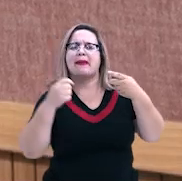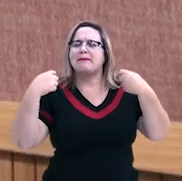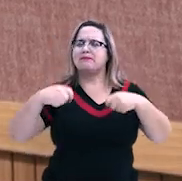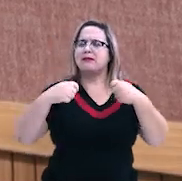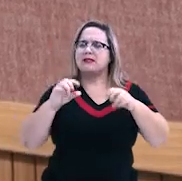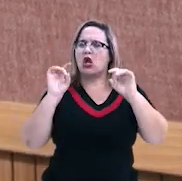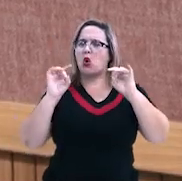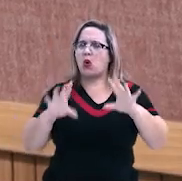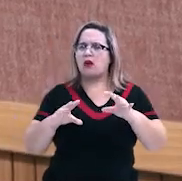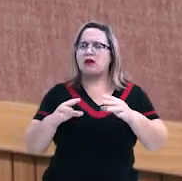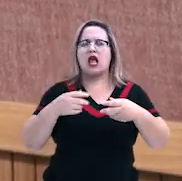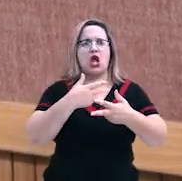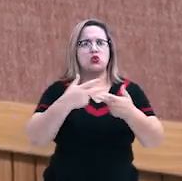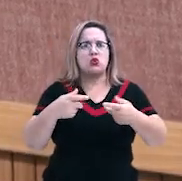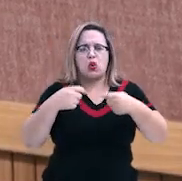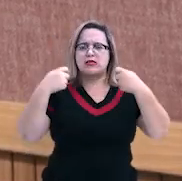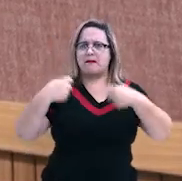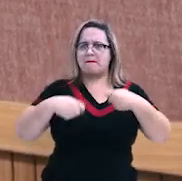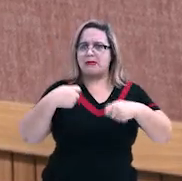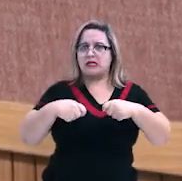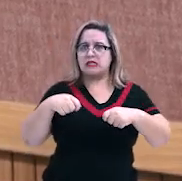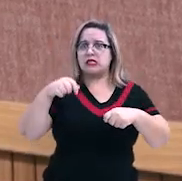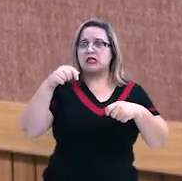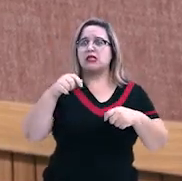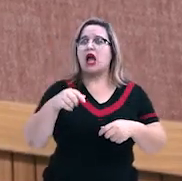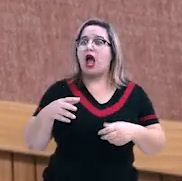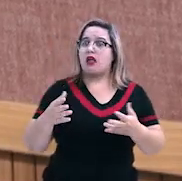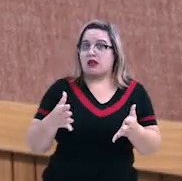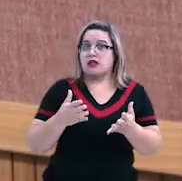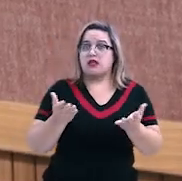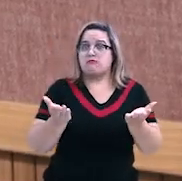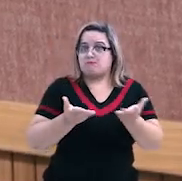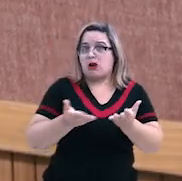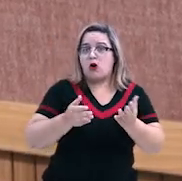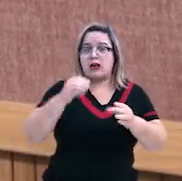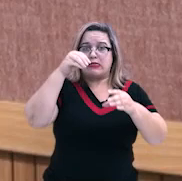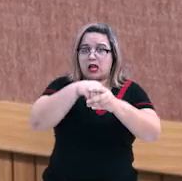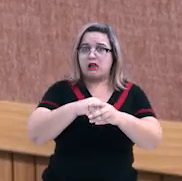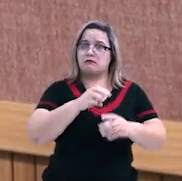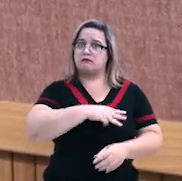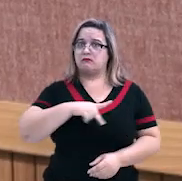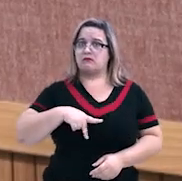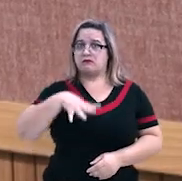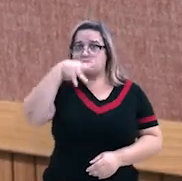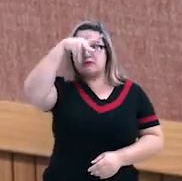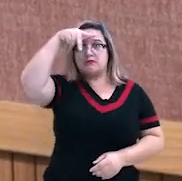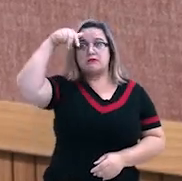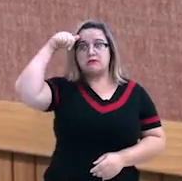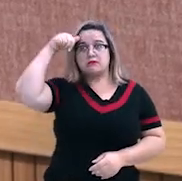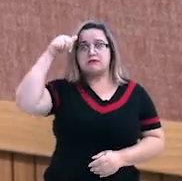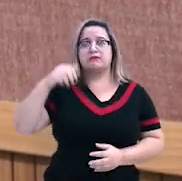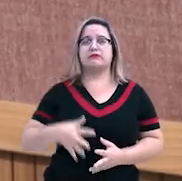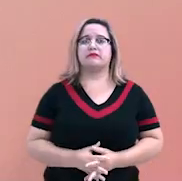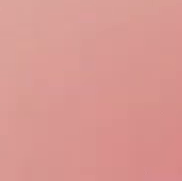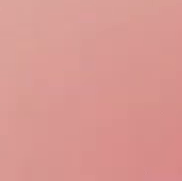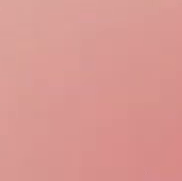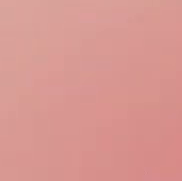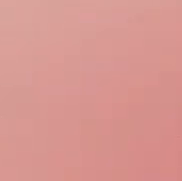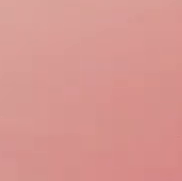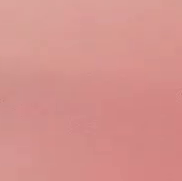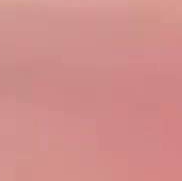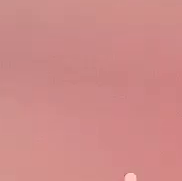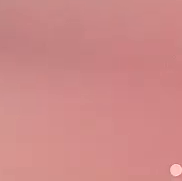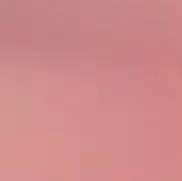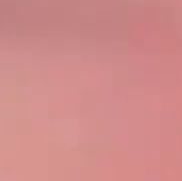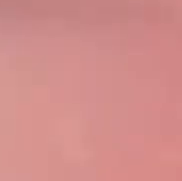ser cumpridas conforme as necessidades que nós temos nesse termômetro dentro do Ministério Público Mato-Grossense.